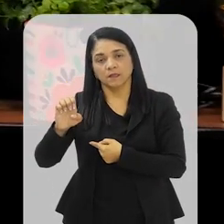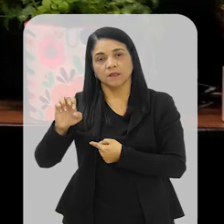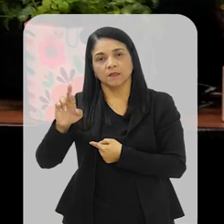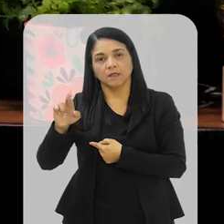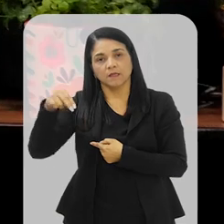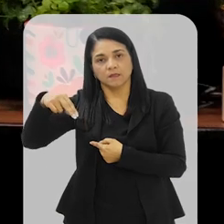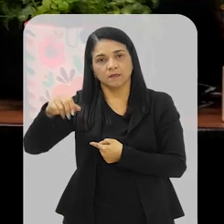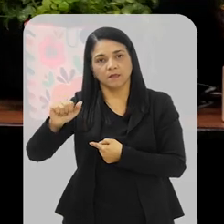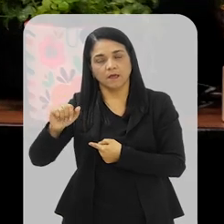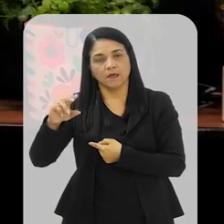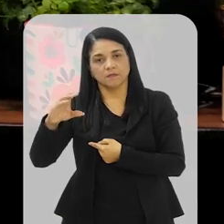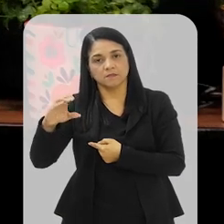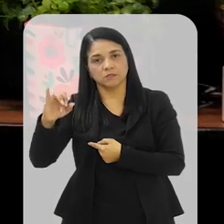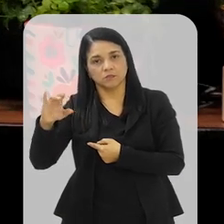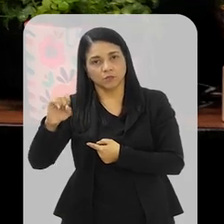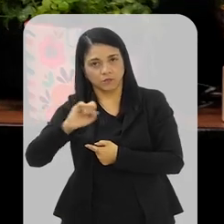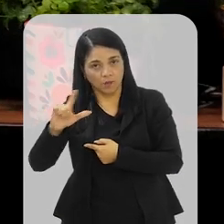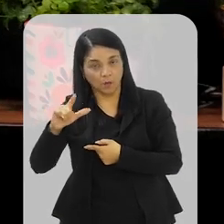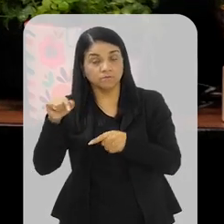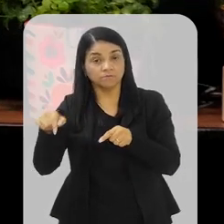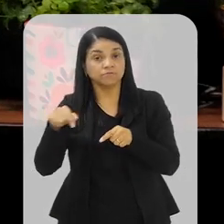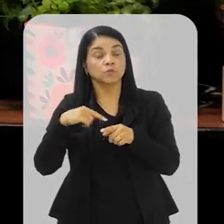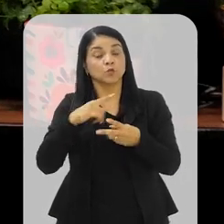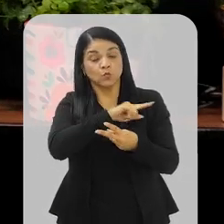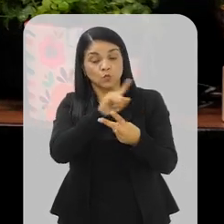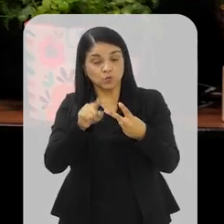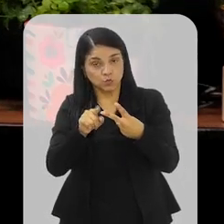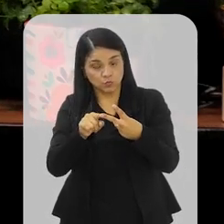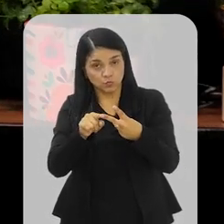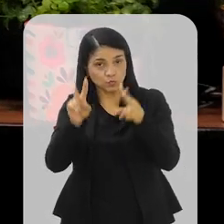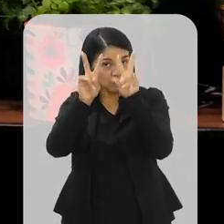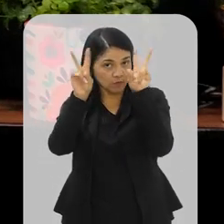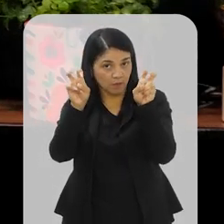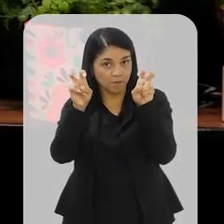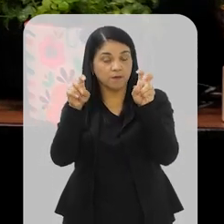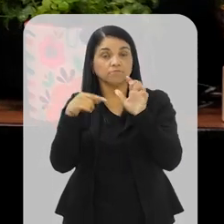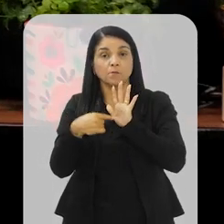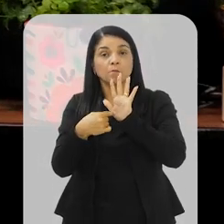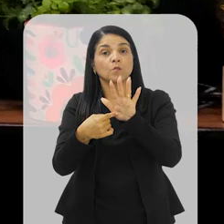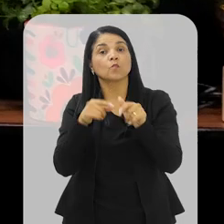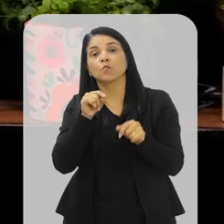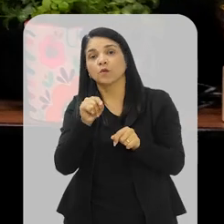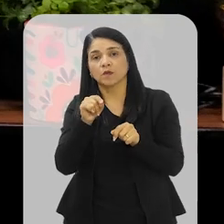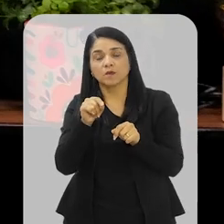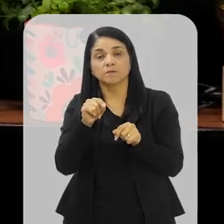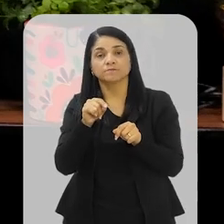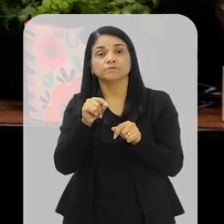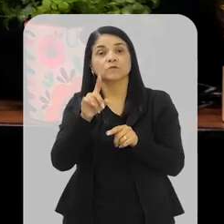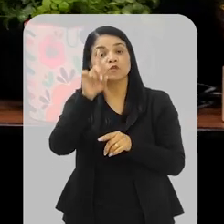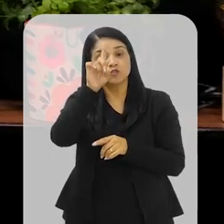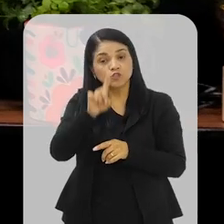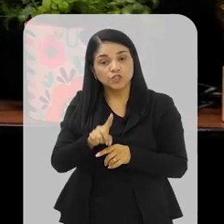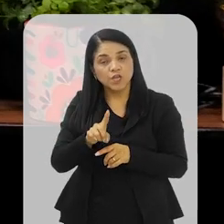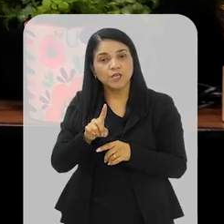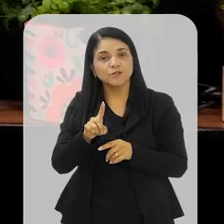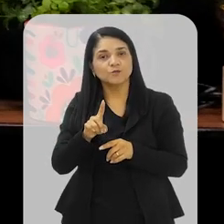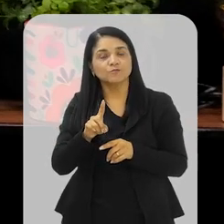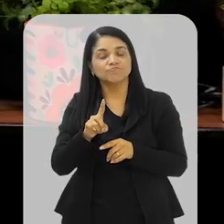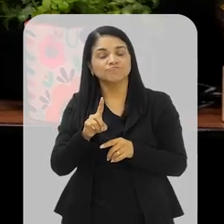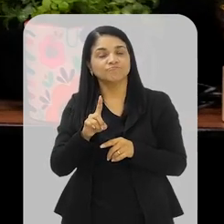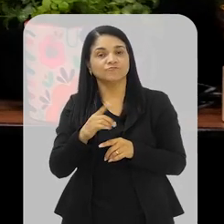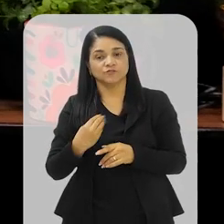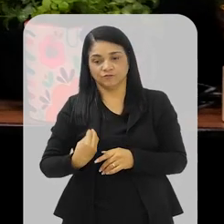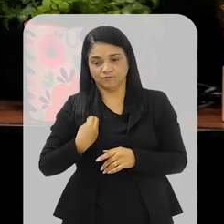concluir o a segunda missão ou segundo tema eu destacaria o seguinte nós temos o nosso chamado direito